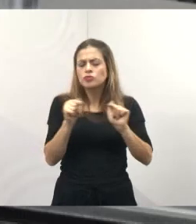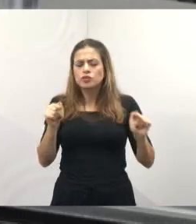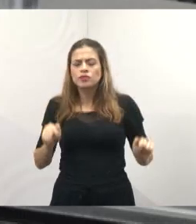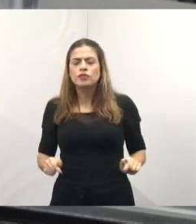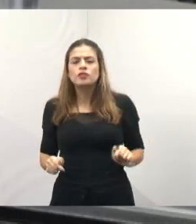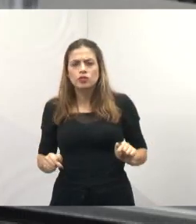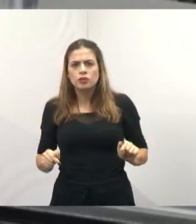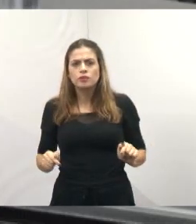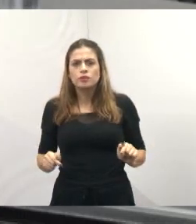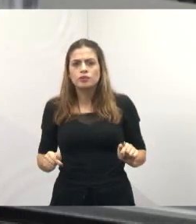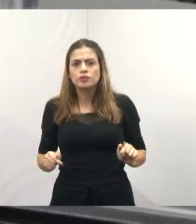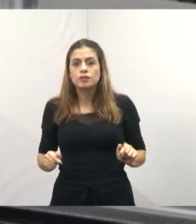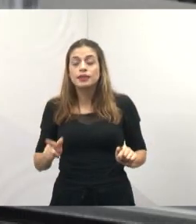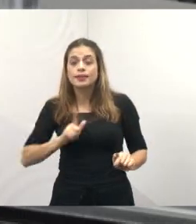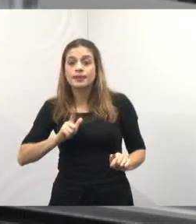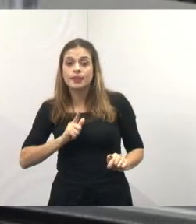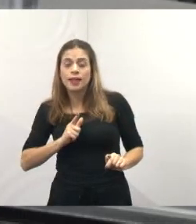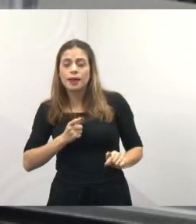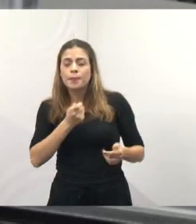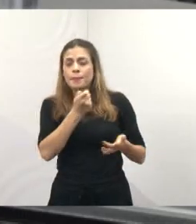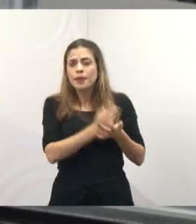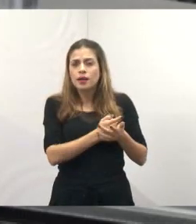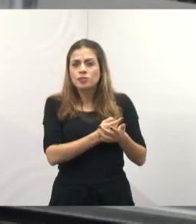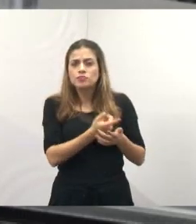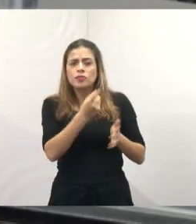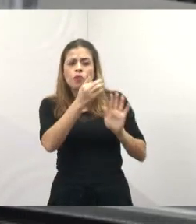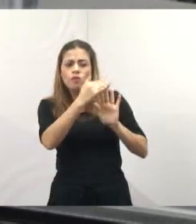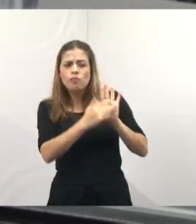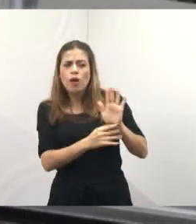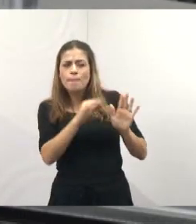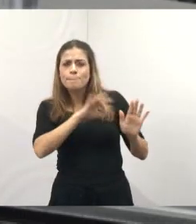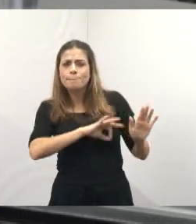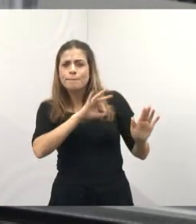um gasto de folha de pagamento de aproximadamente